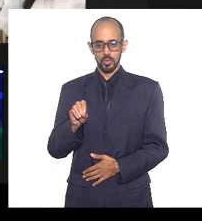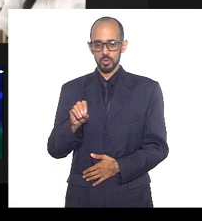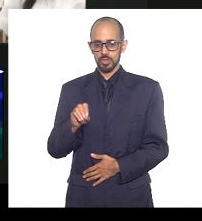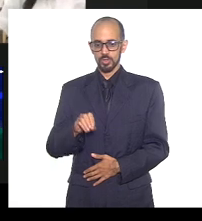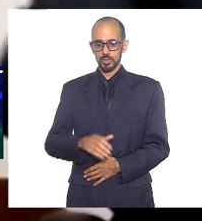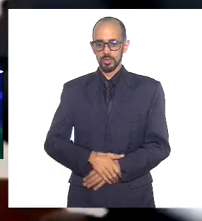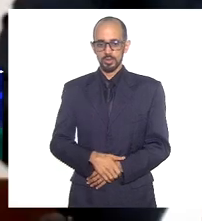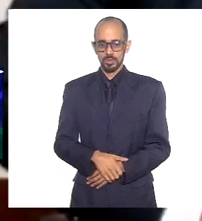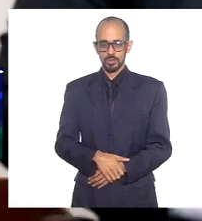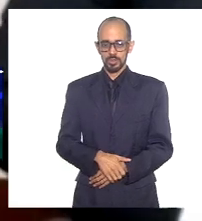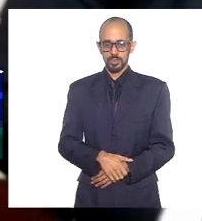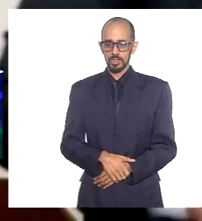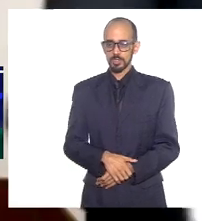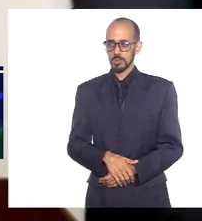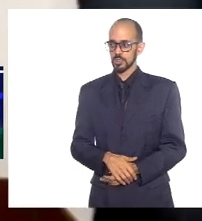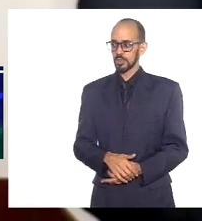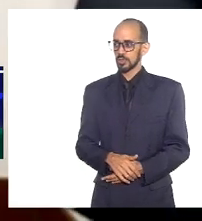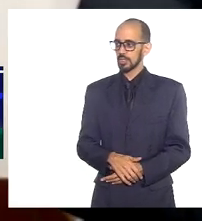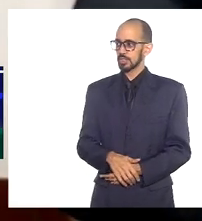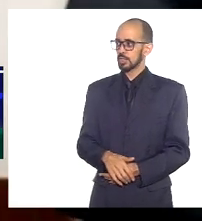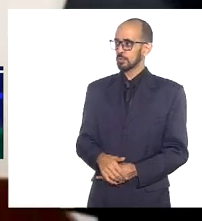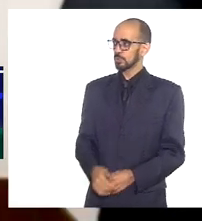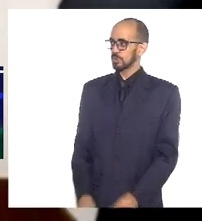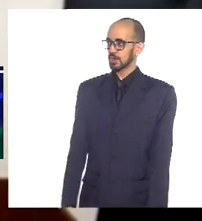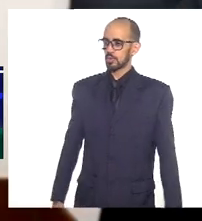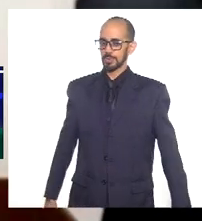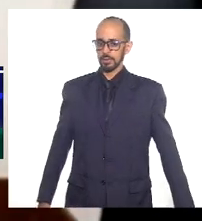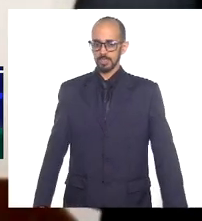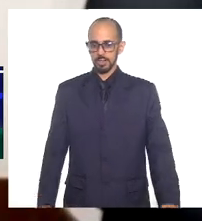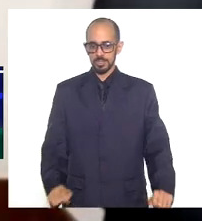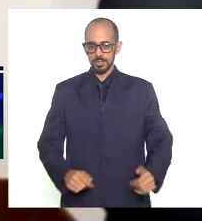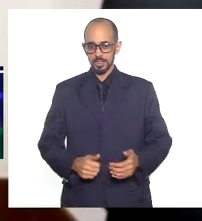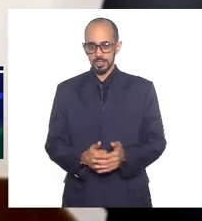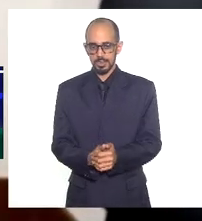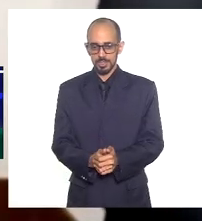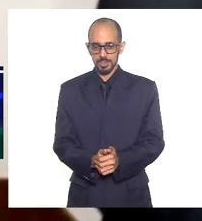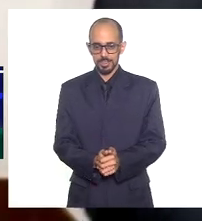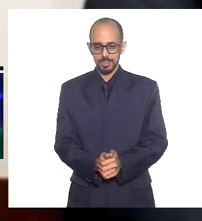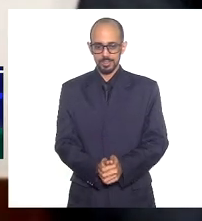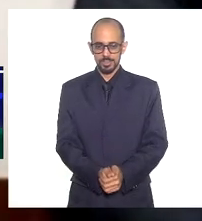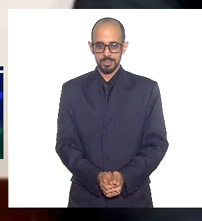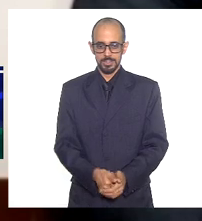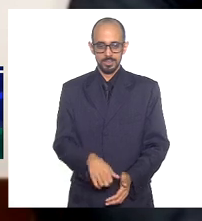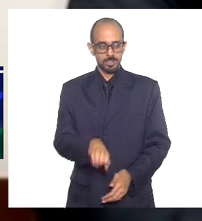deputado Eurico Júnior Roda Eurico